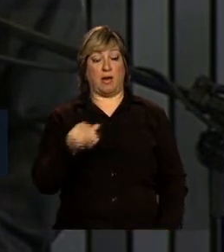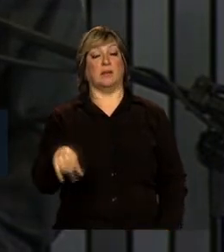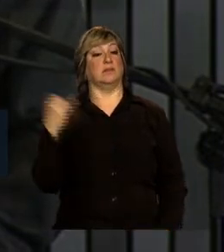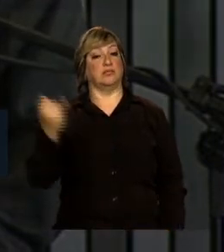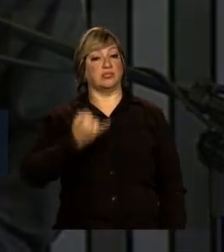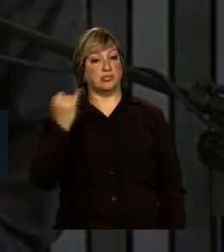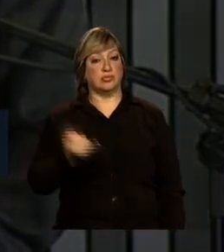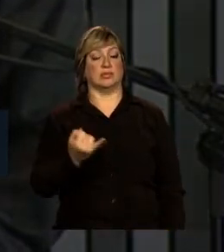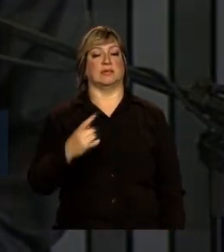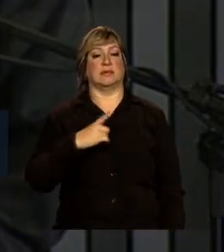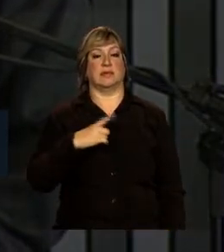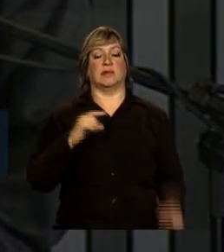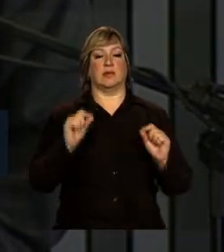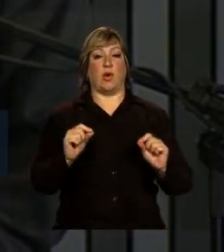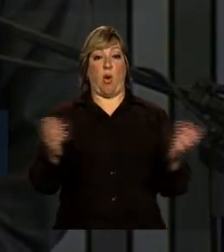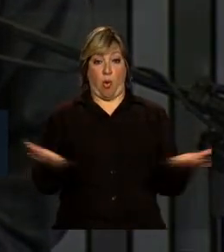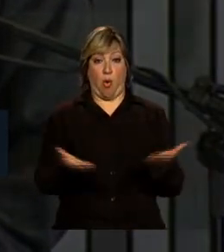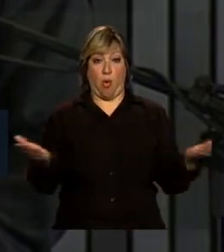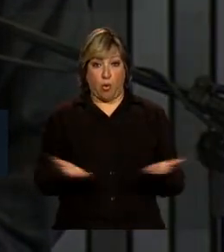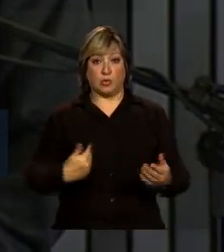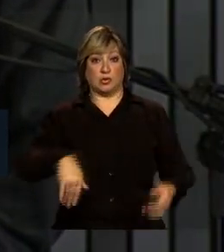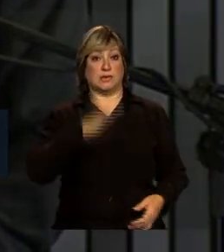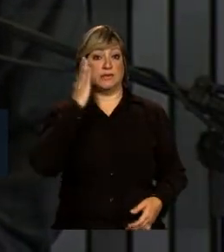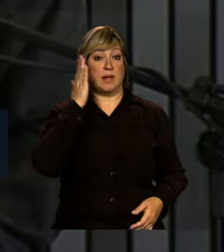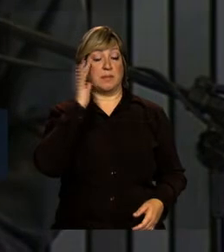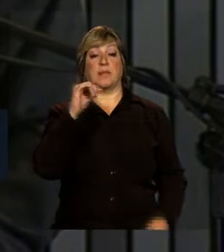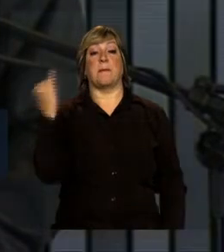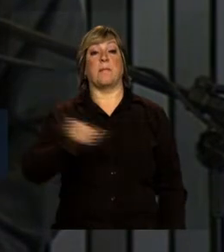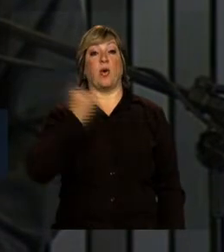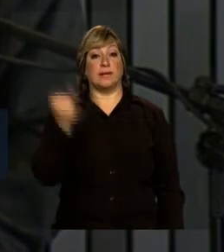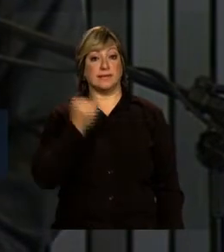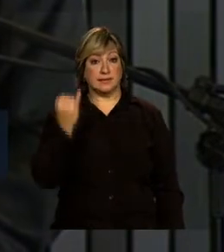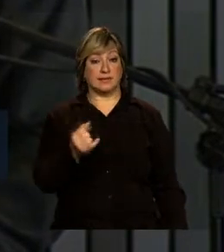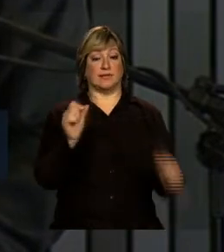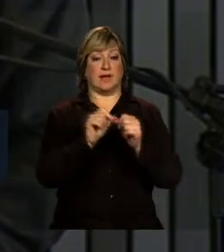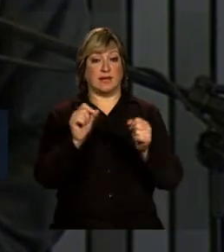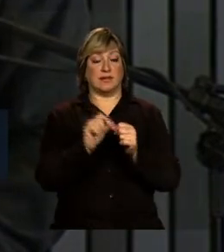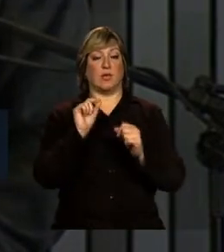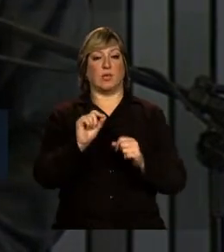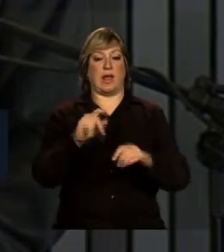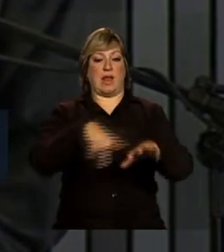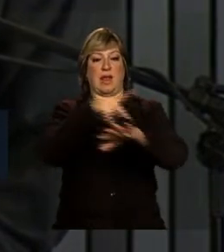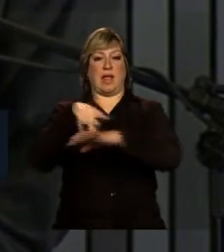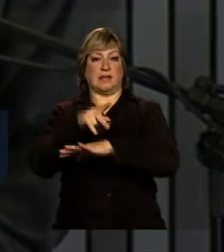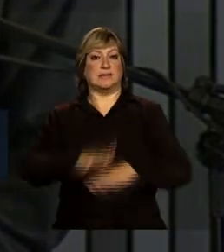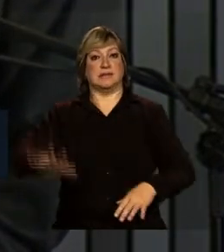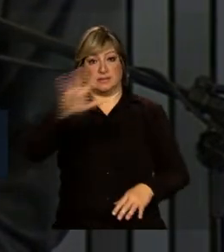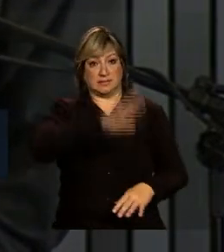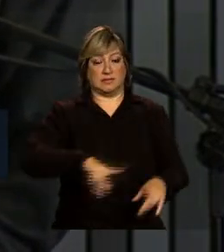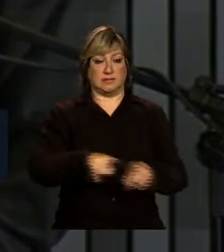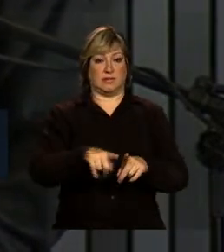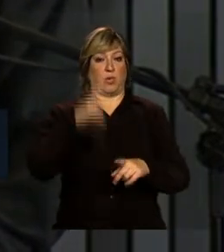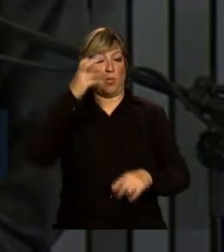povos. Hoje se identifica e se reconhece sua importância na construção das nacionalidades. Permeia a educação e a